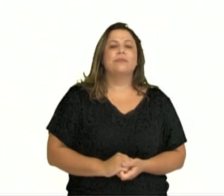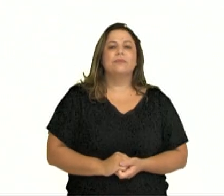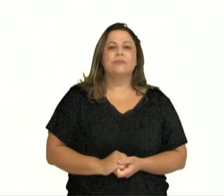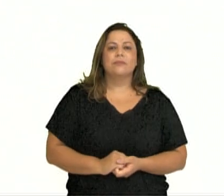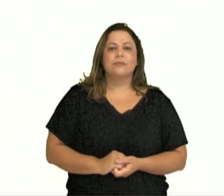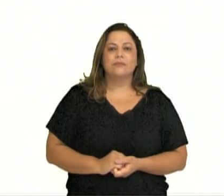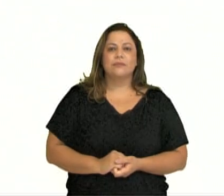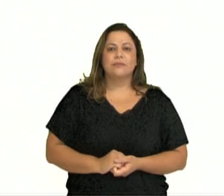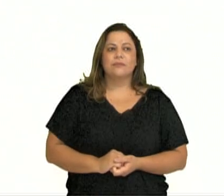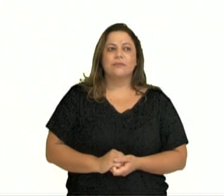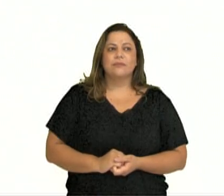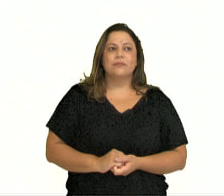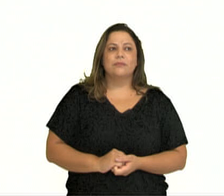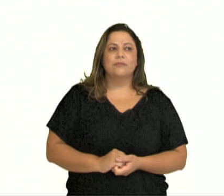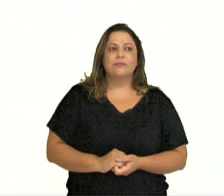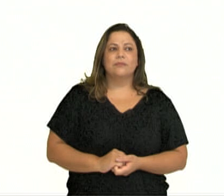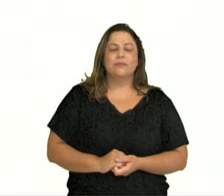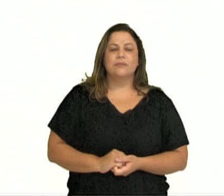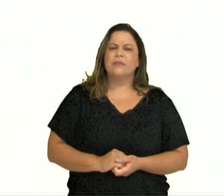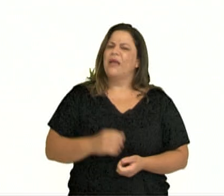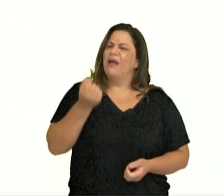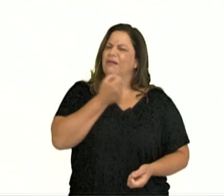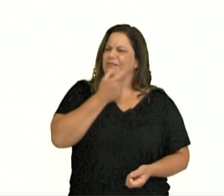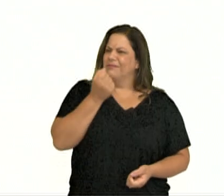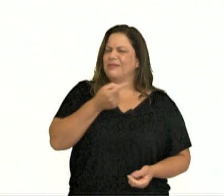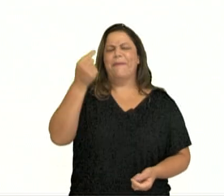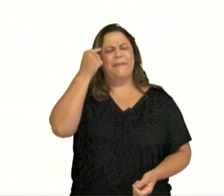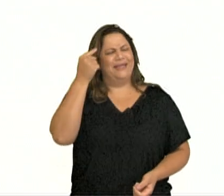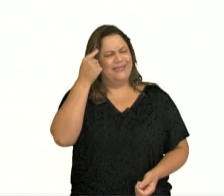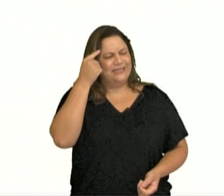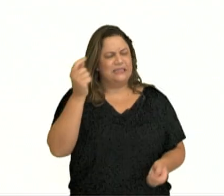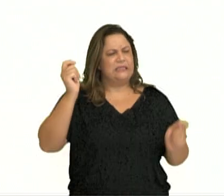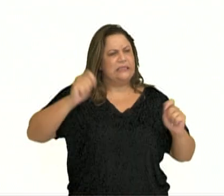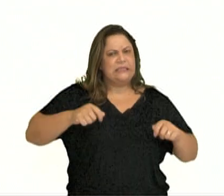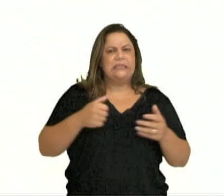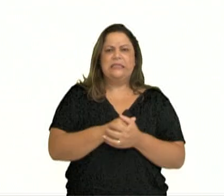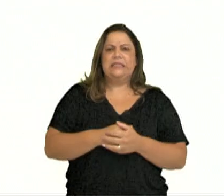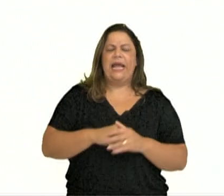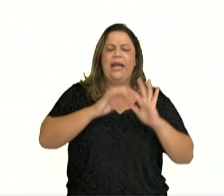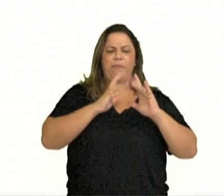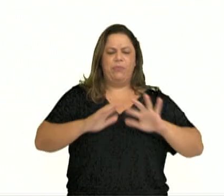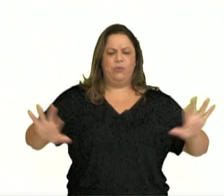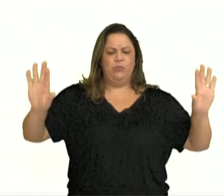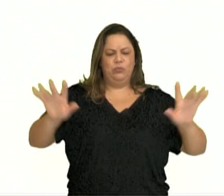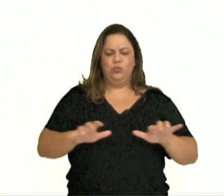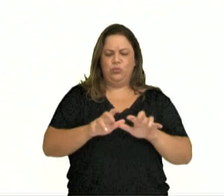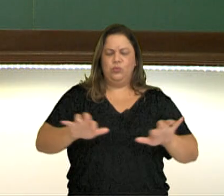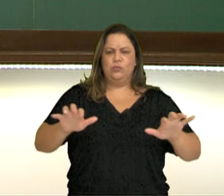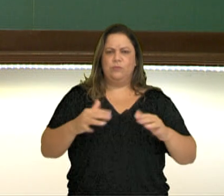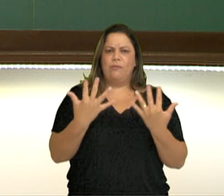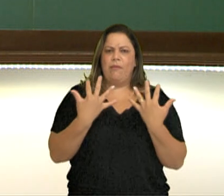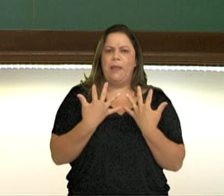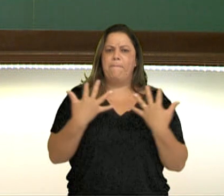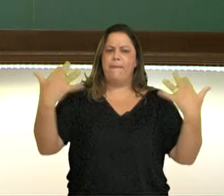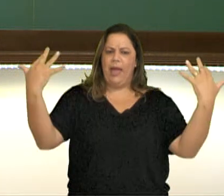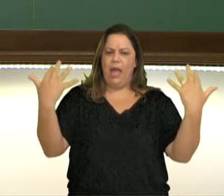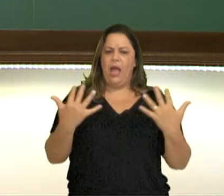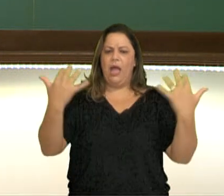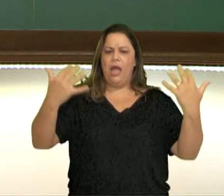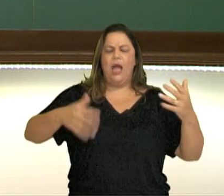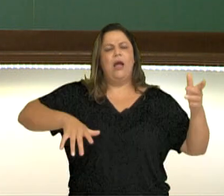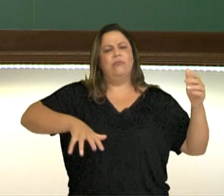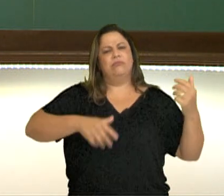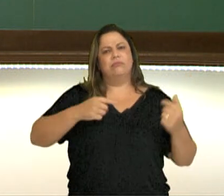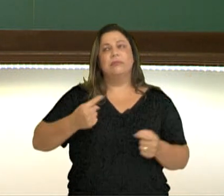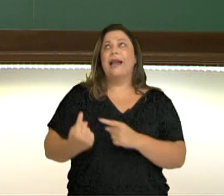saxofone e o contrafagote. É engraçado, né, pensar que tem saxofone na orquestra, porque geralmente a gente pensa na orquestra lá atrás, uma